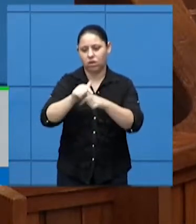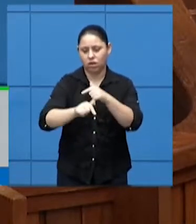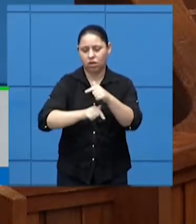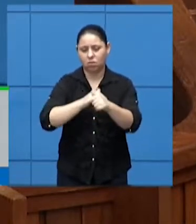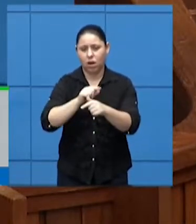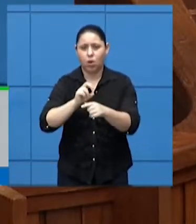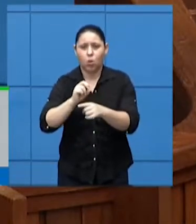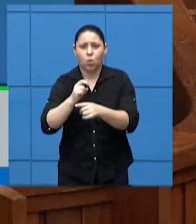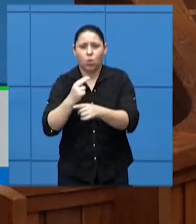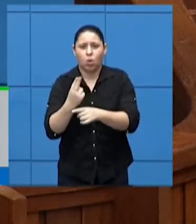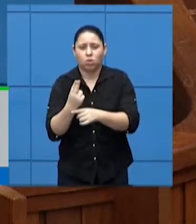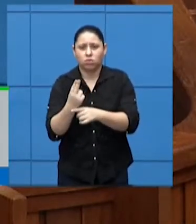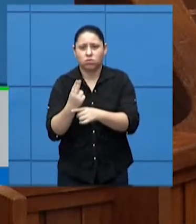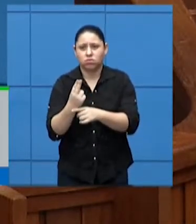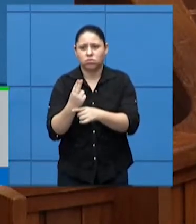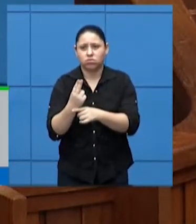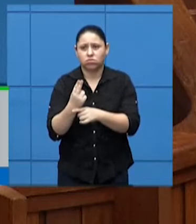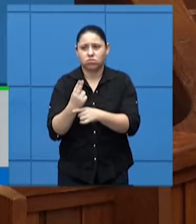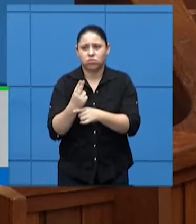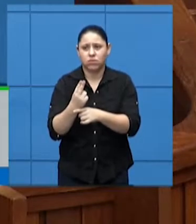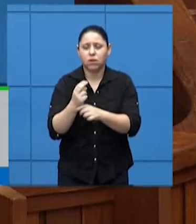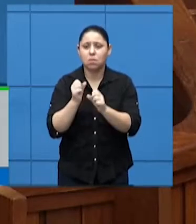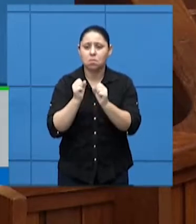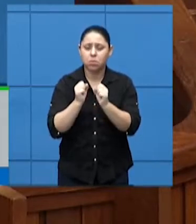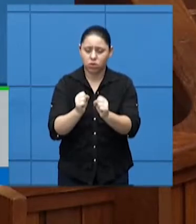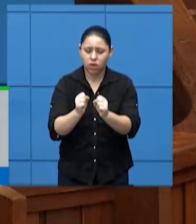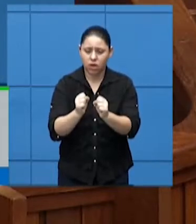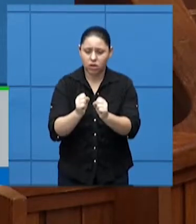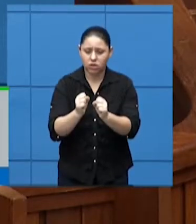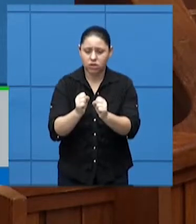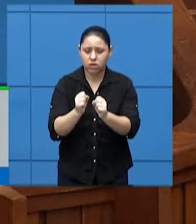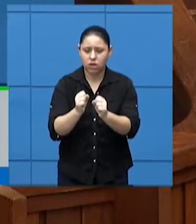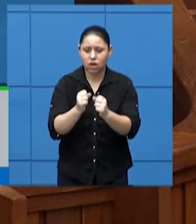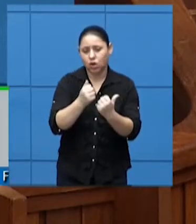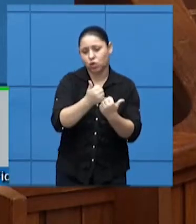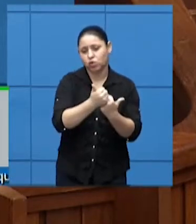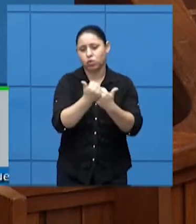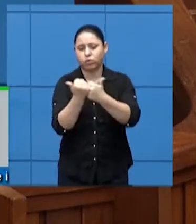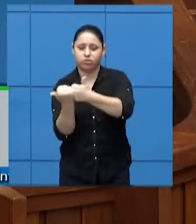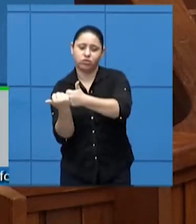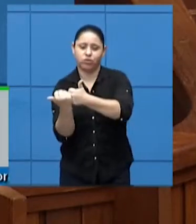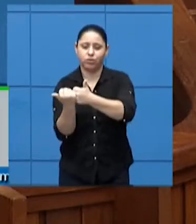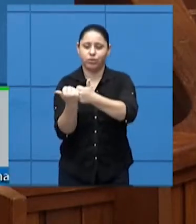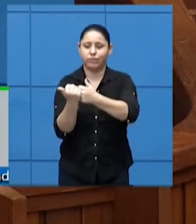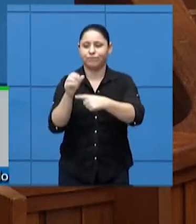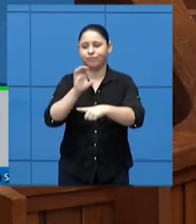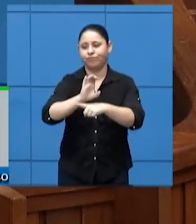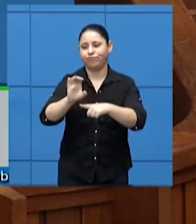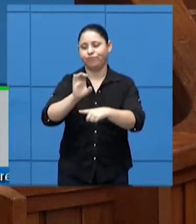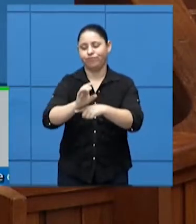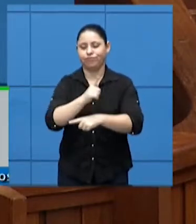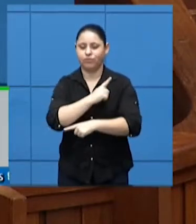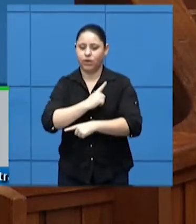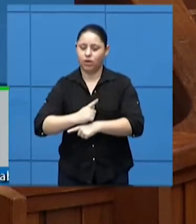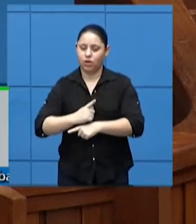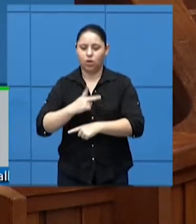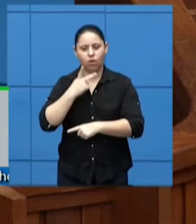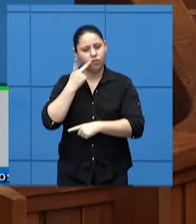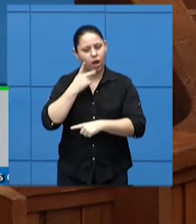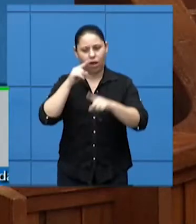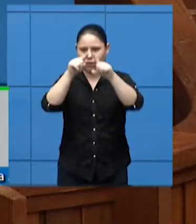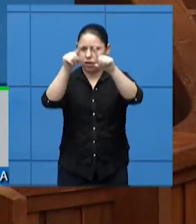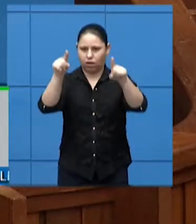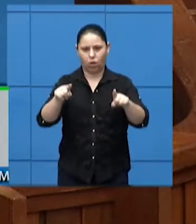estivesse, ou um quantitativo que fosse possível a cedência pelo governo do Estado. Naquela ocasião não se falava se era